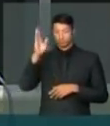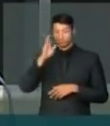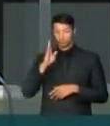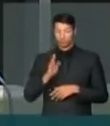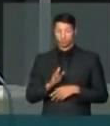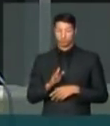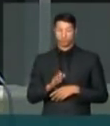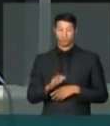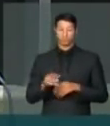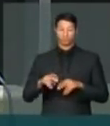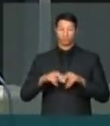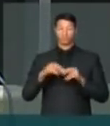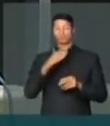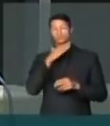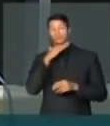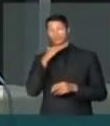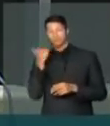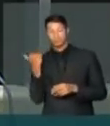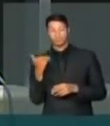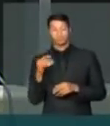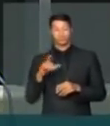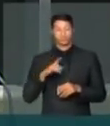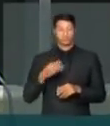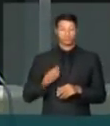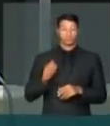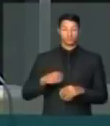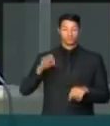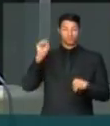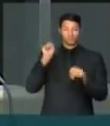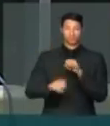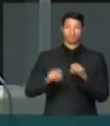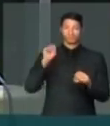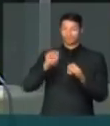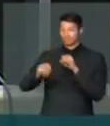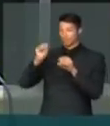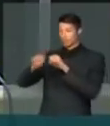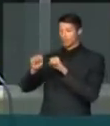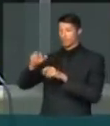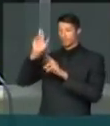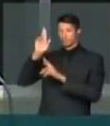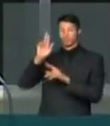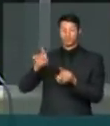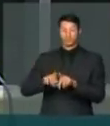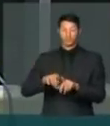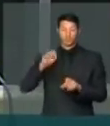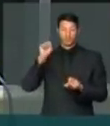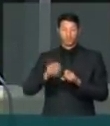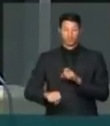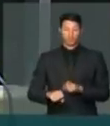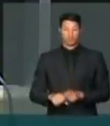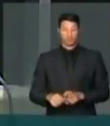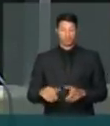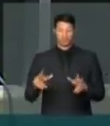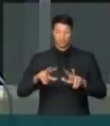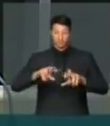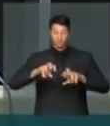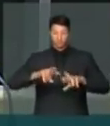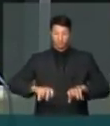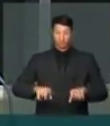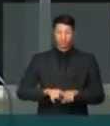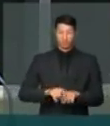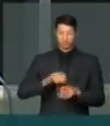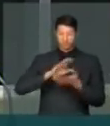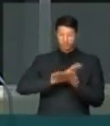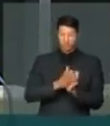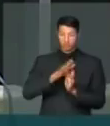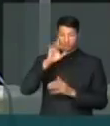brasileiros, seja pela morte, haja vista o assassinato de lideranças, seja pela aculturação e